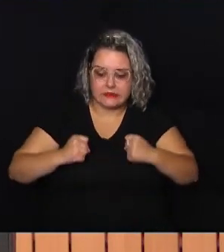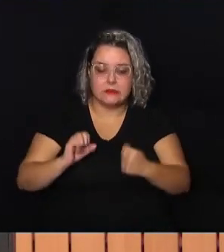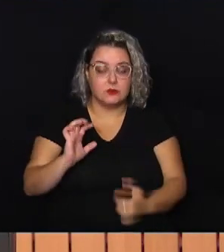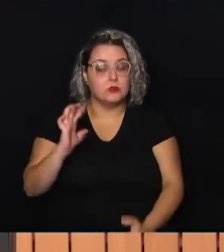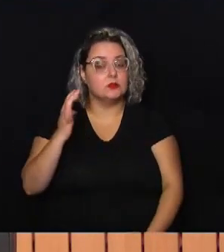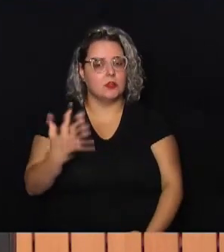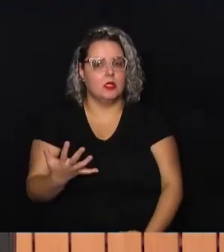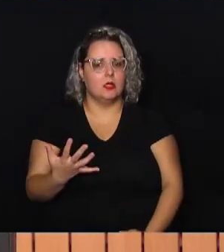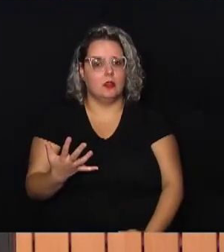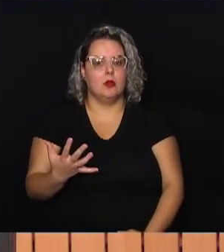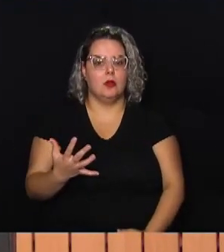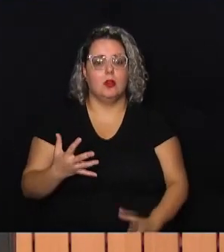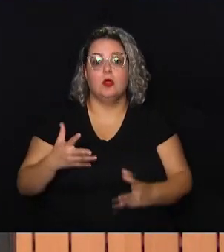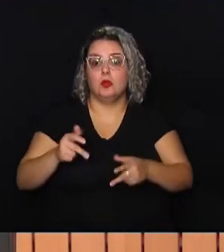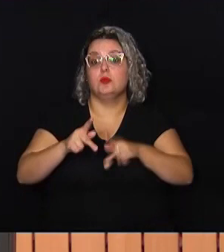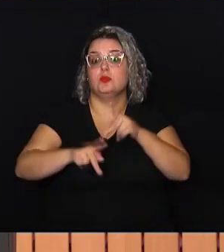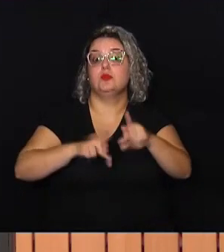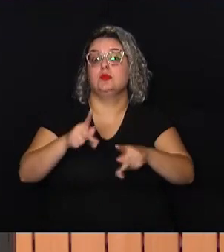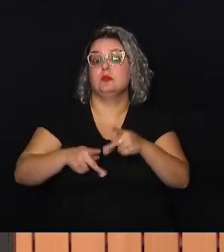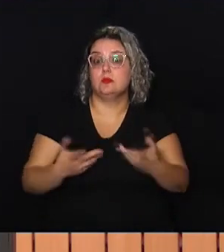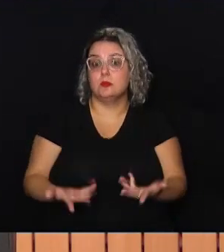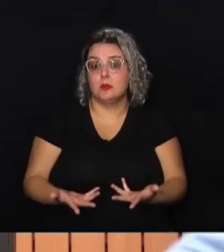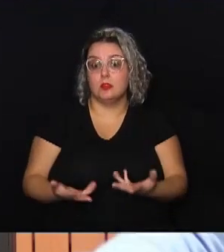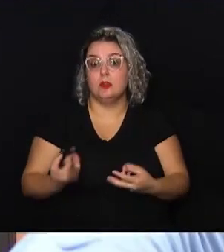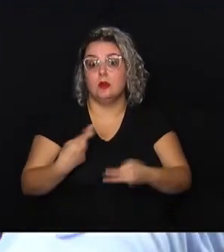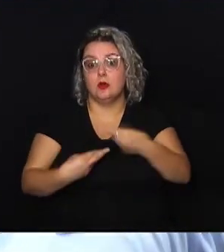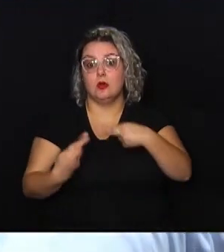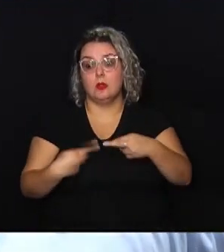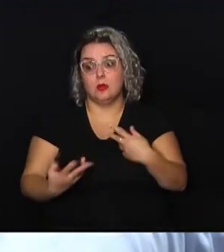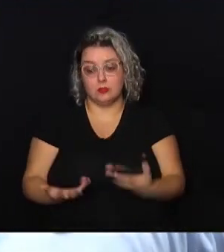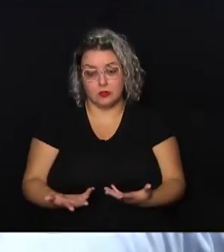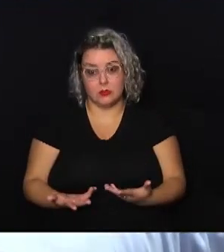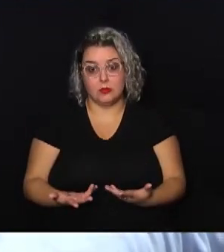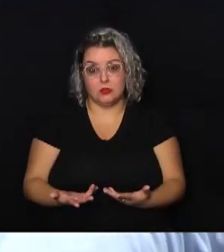acontecendo em relação a toda a população, em relação